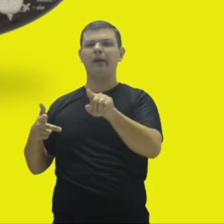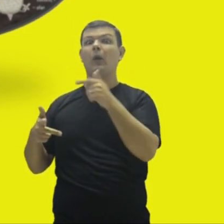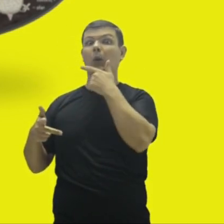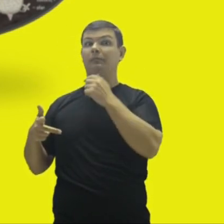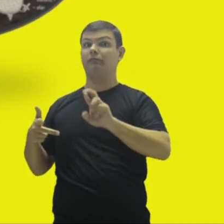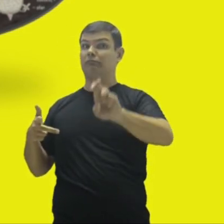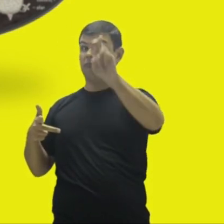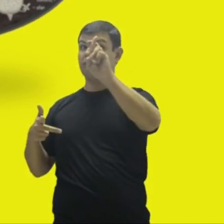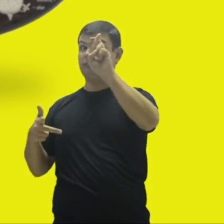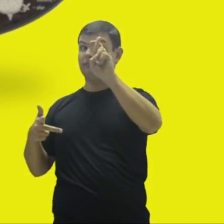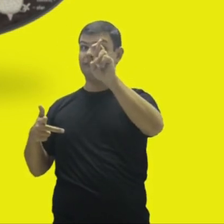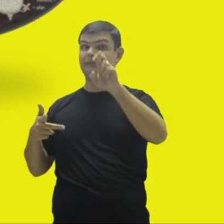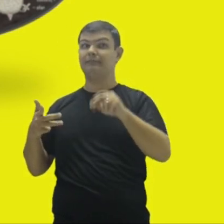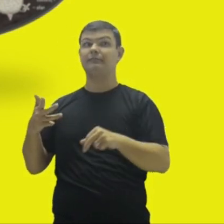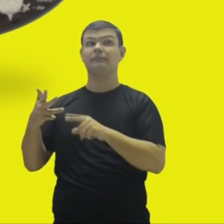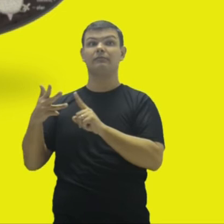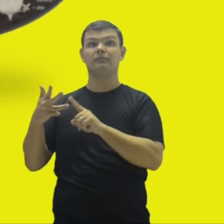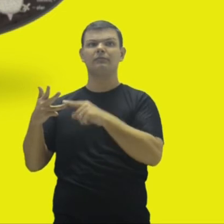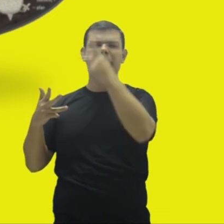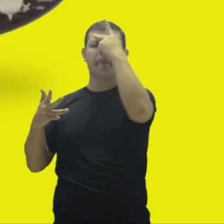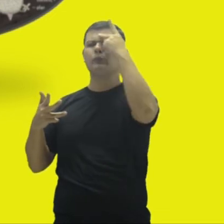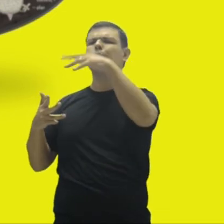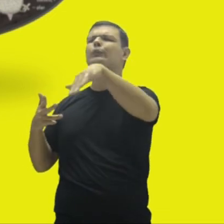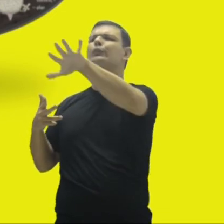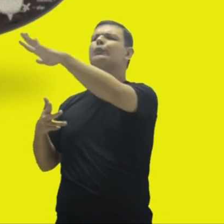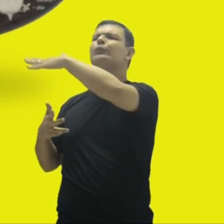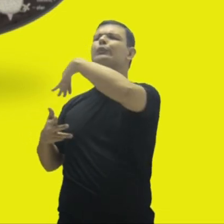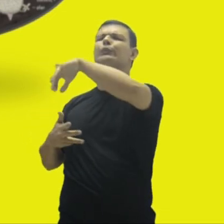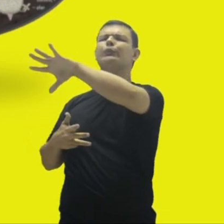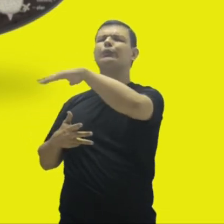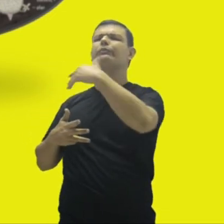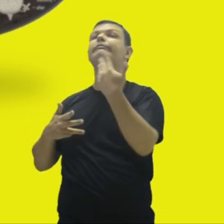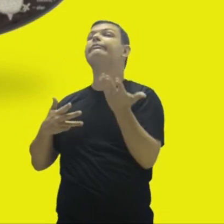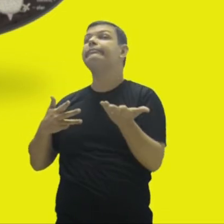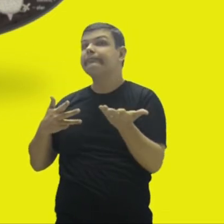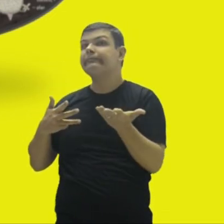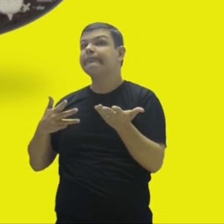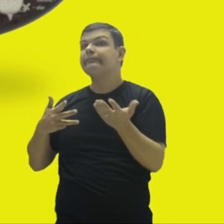os fazendeiros. Ou a quarta opção, as pessoas do lugar?